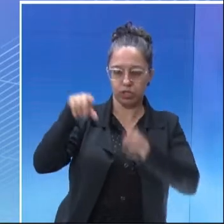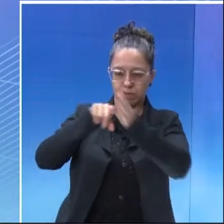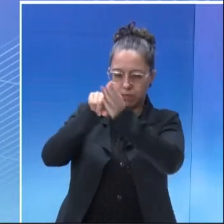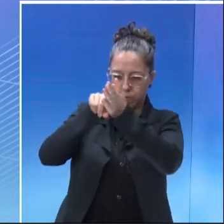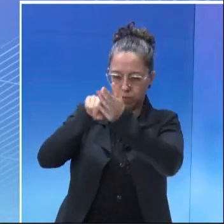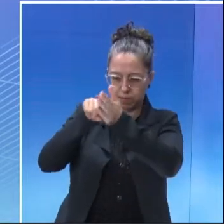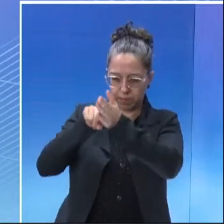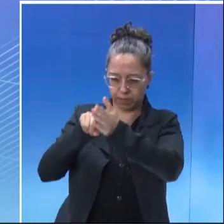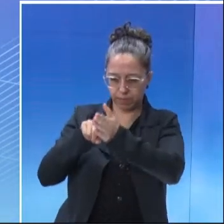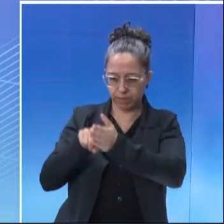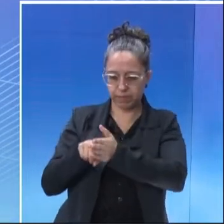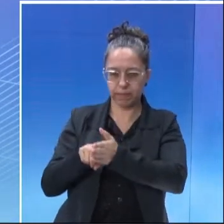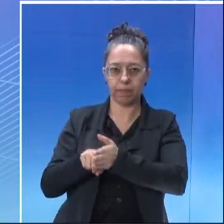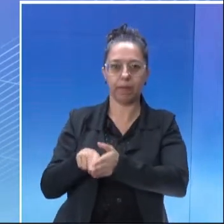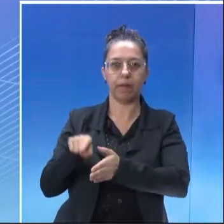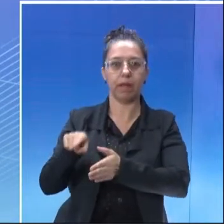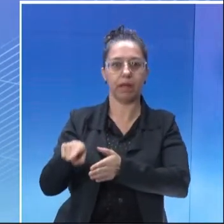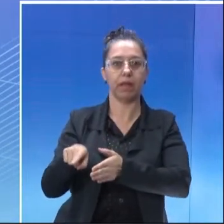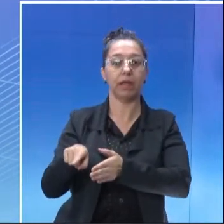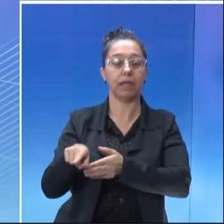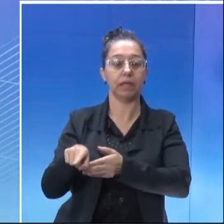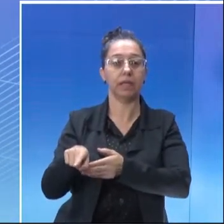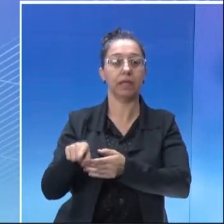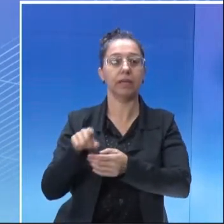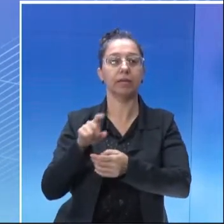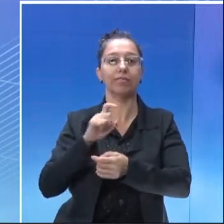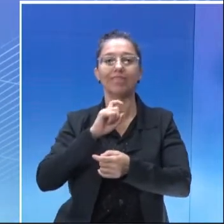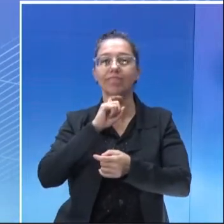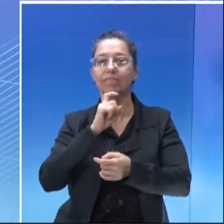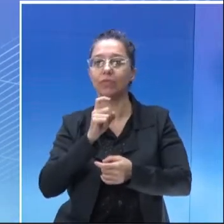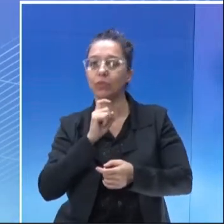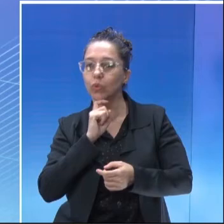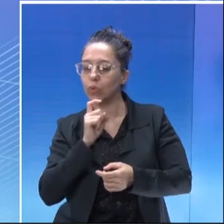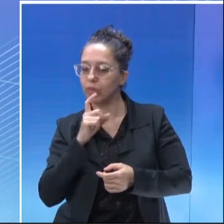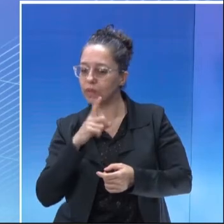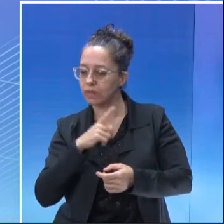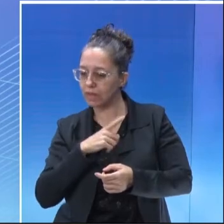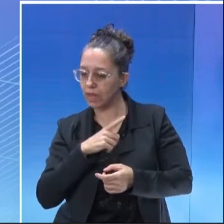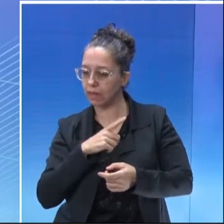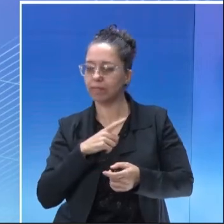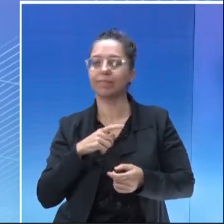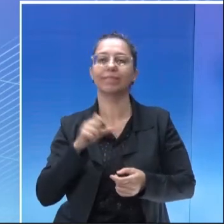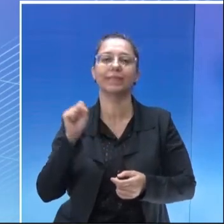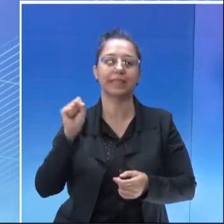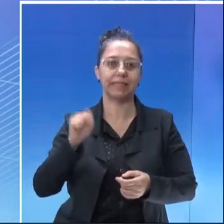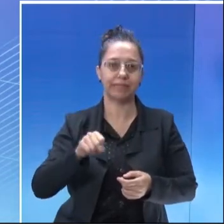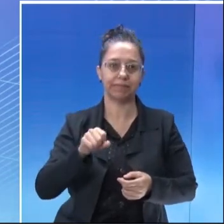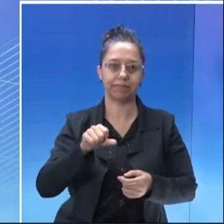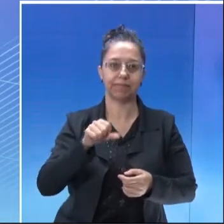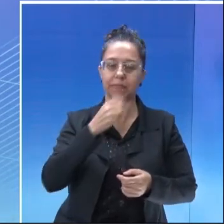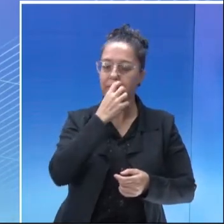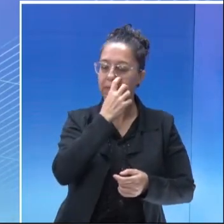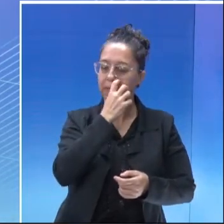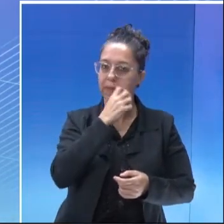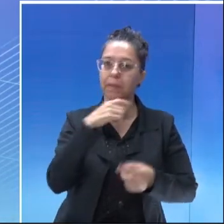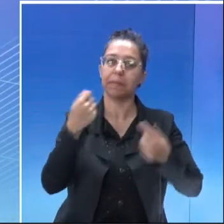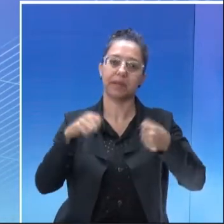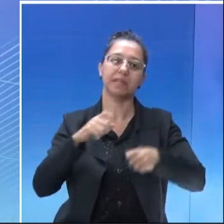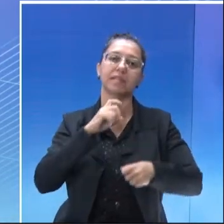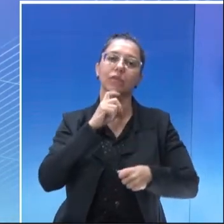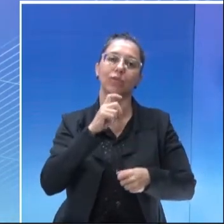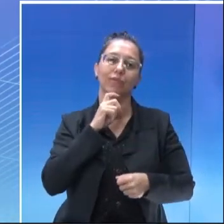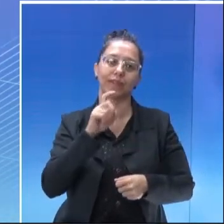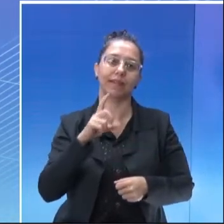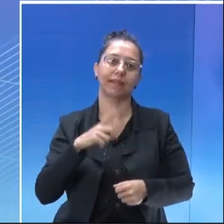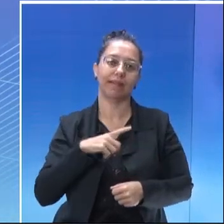chegue a 100%. Não pode isso. Ele tem que ter uma probabilidade de errar. É o que nós chamamos